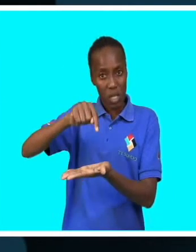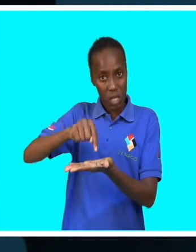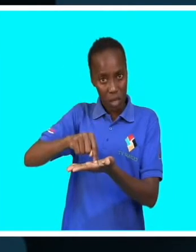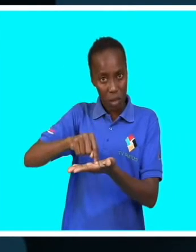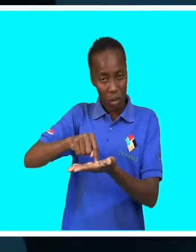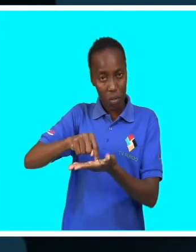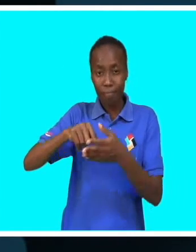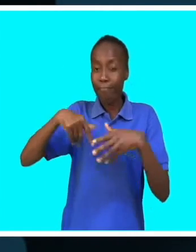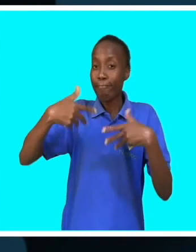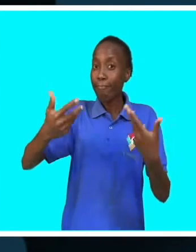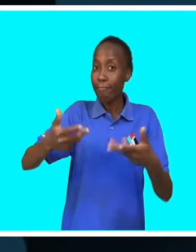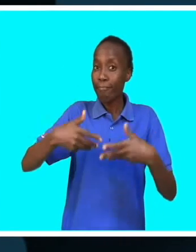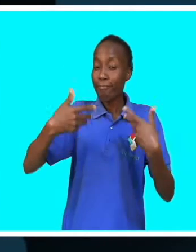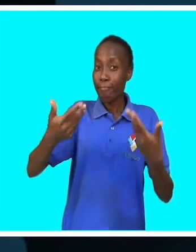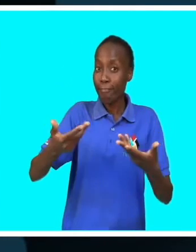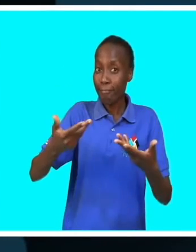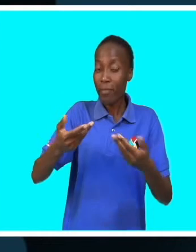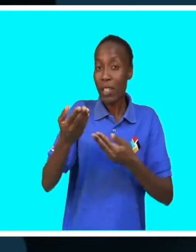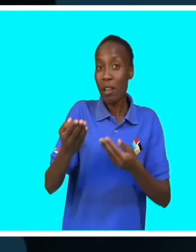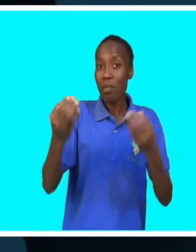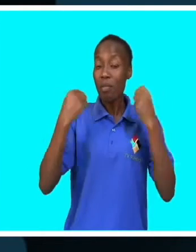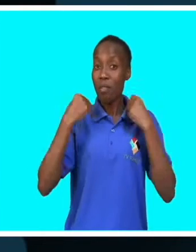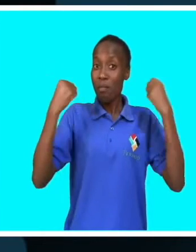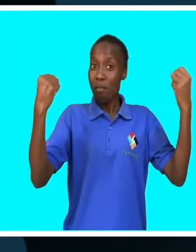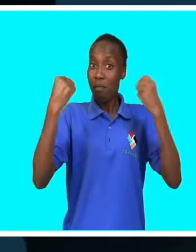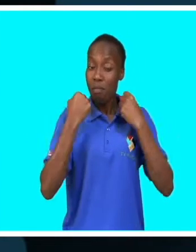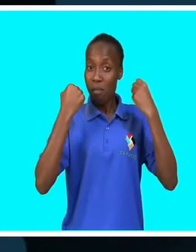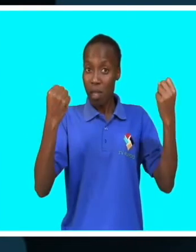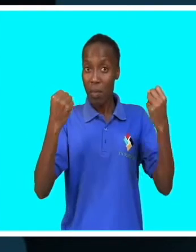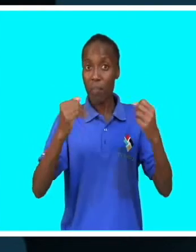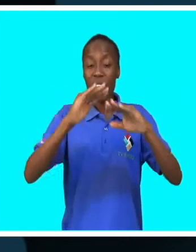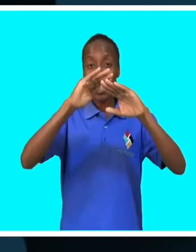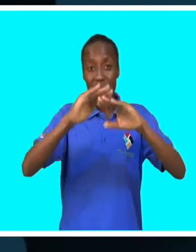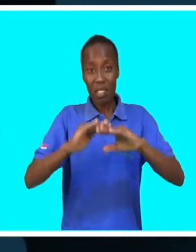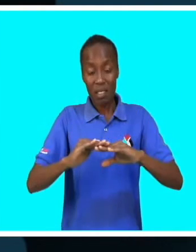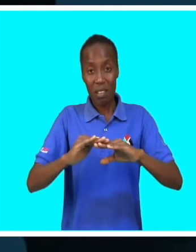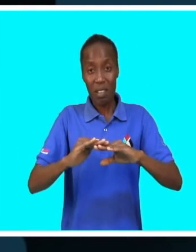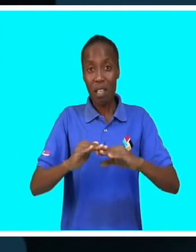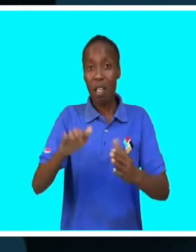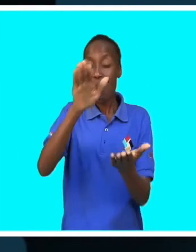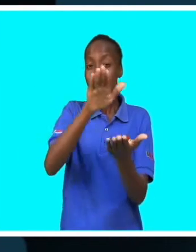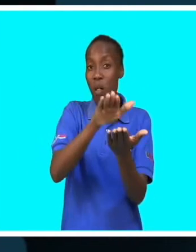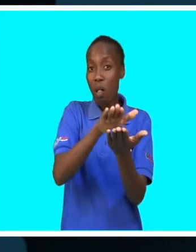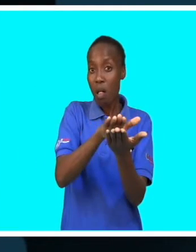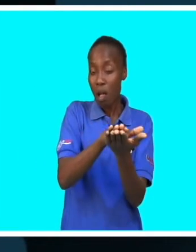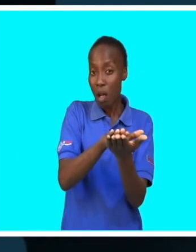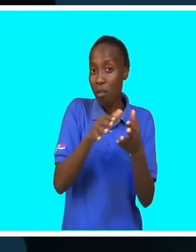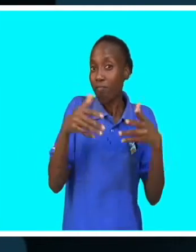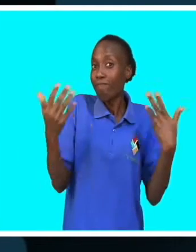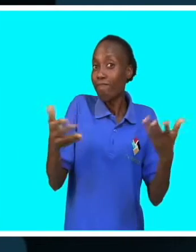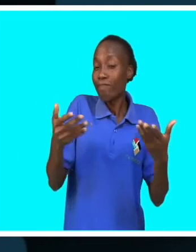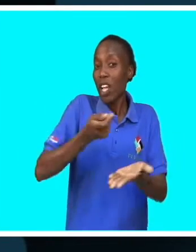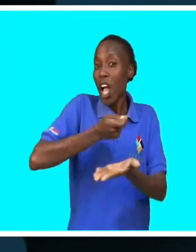de reabilitação física, onde está